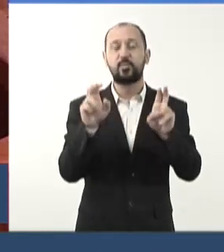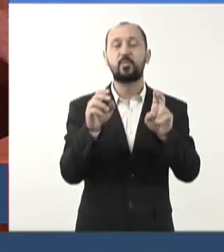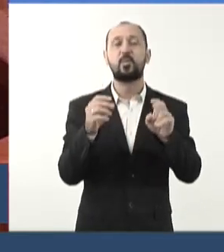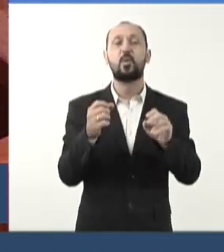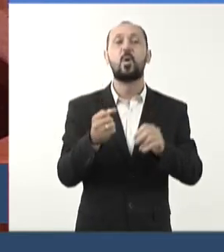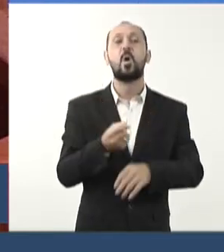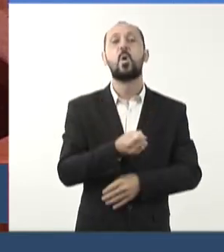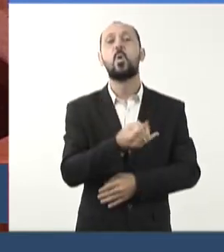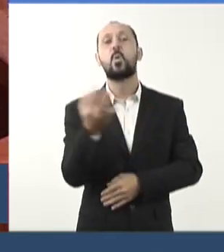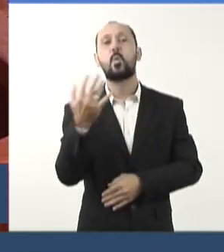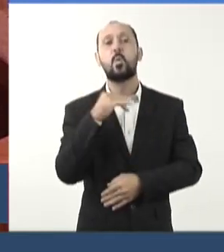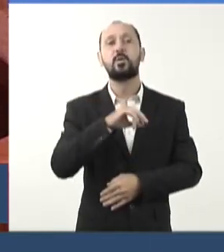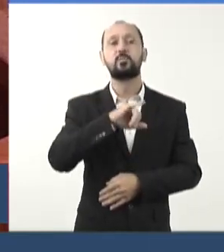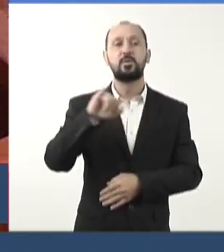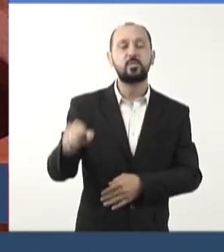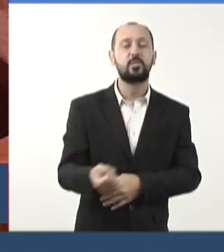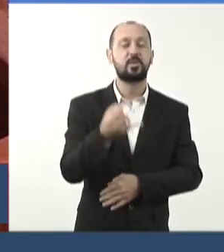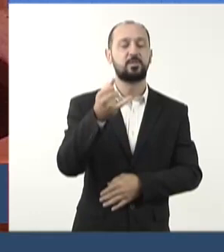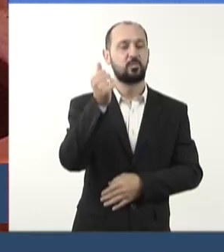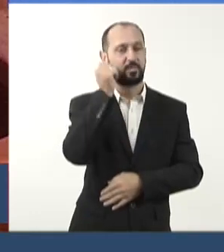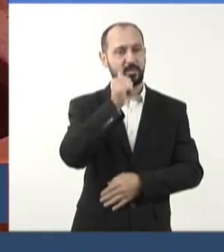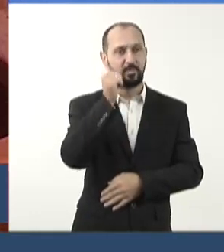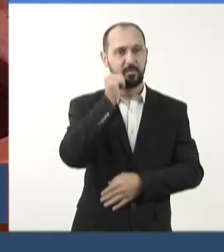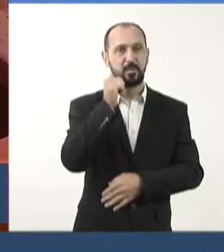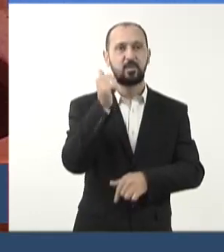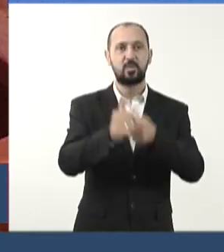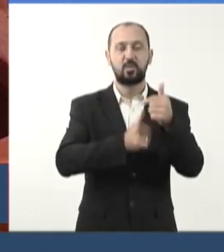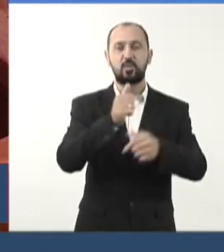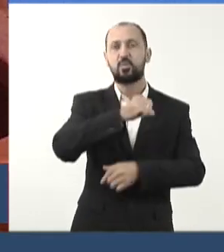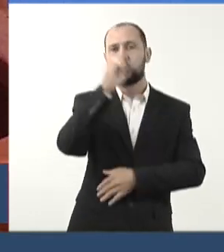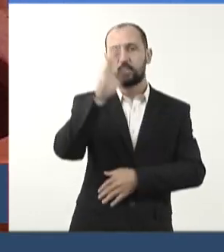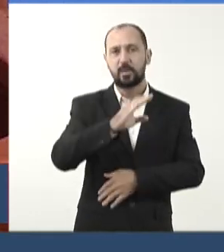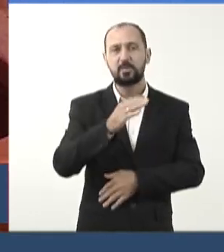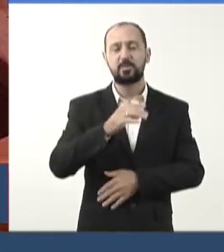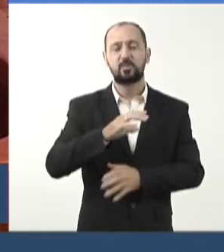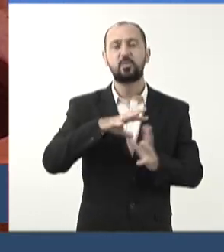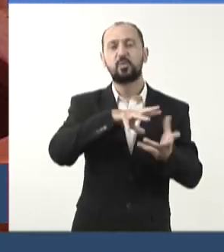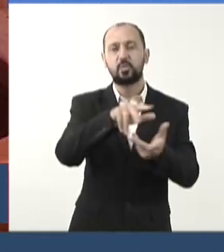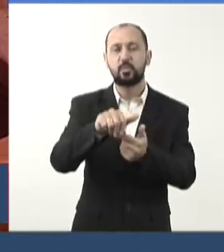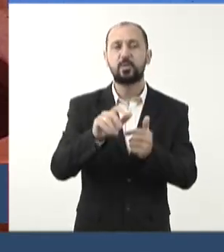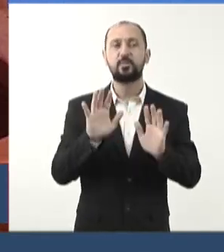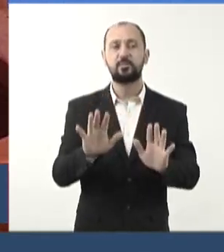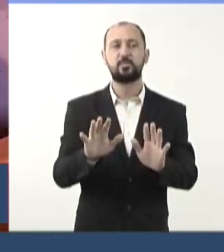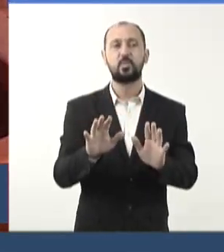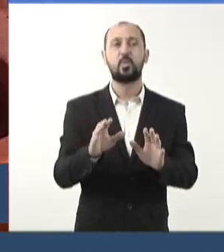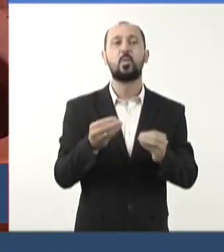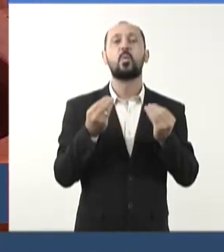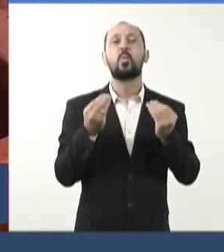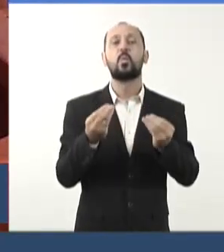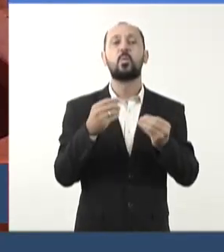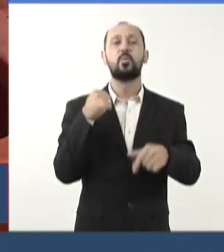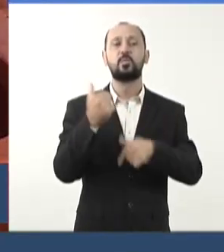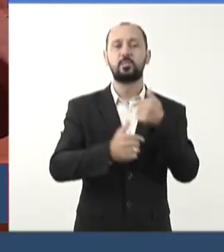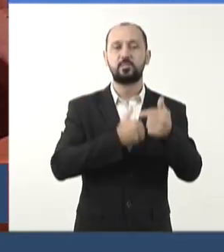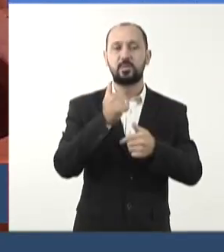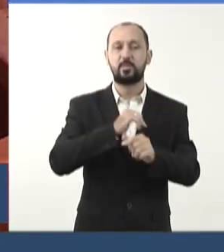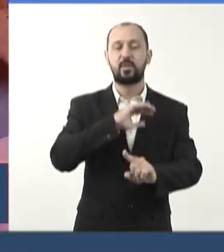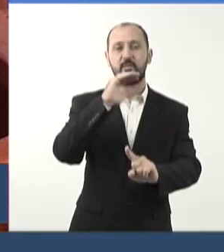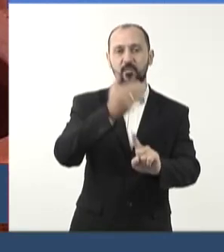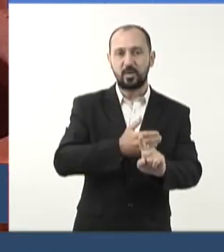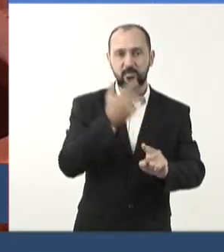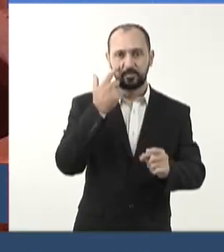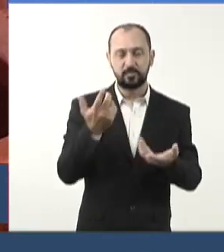quanto custa a exploração das mulheres no Brasil e em todo o mundo. O quanto custa o trabalho